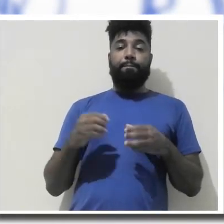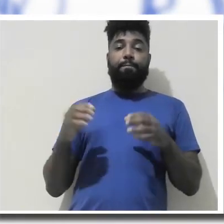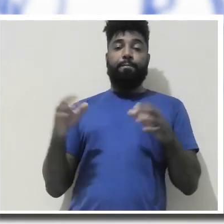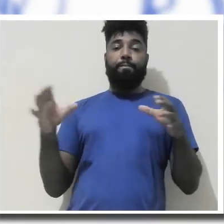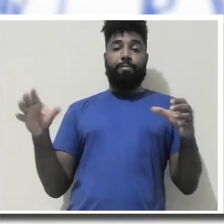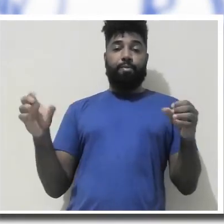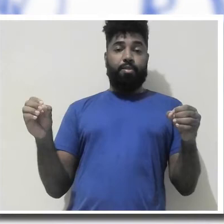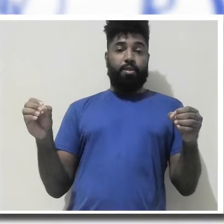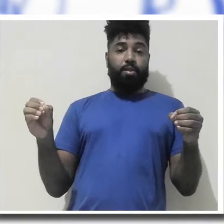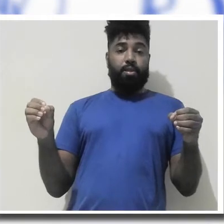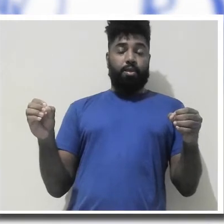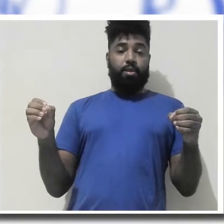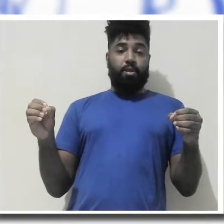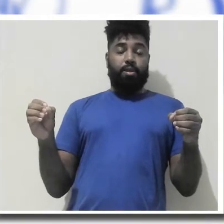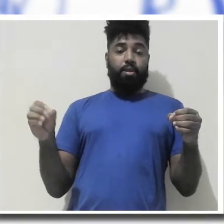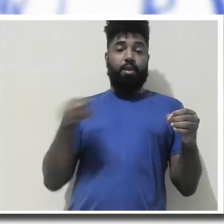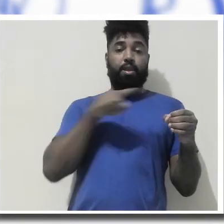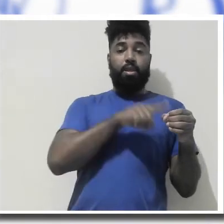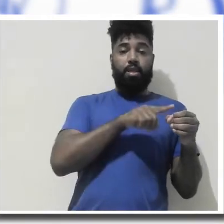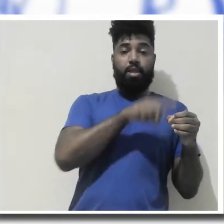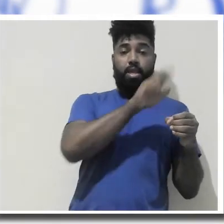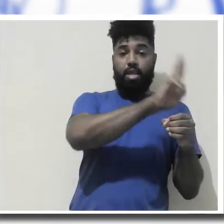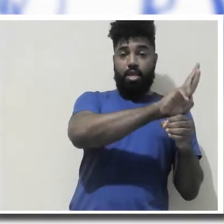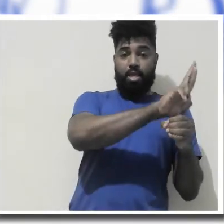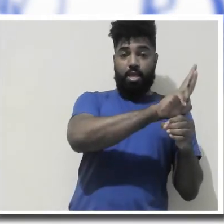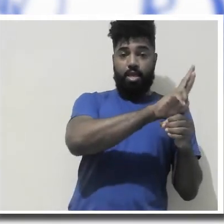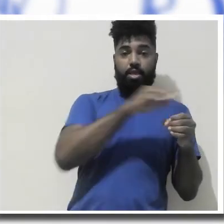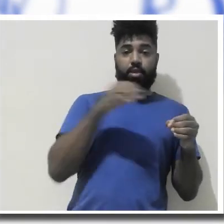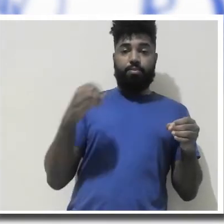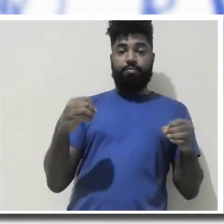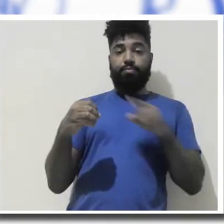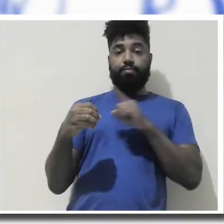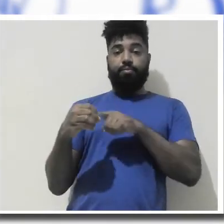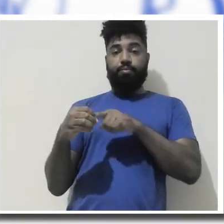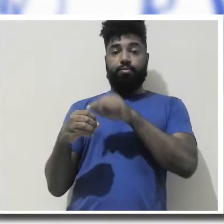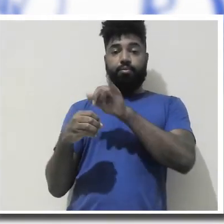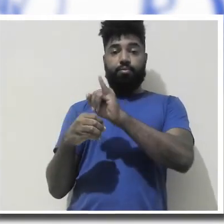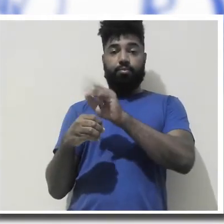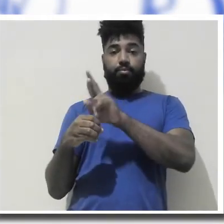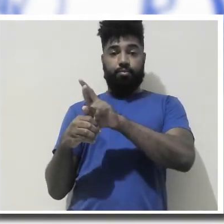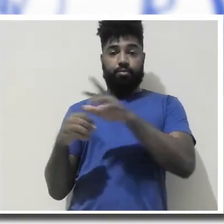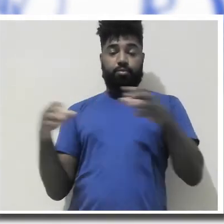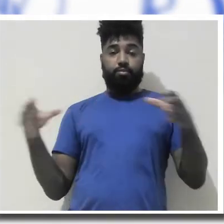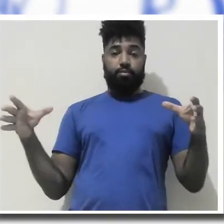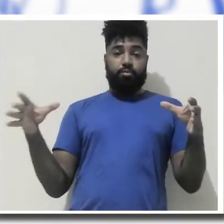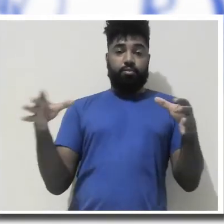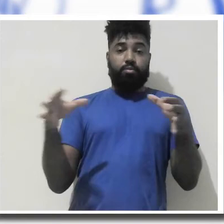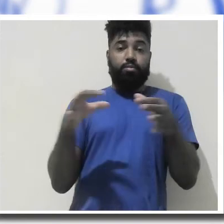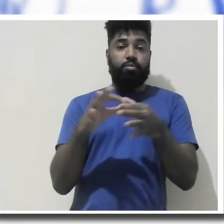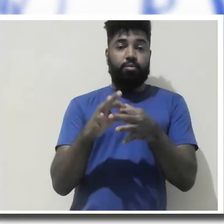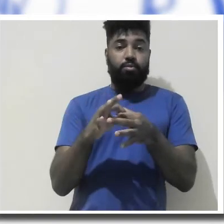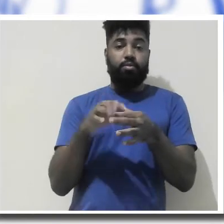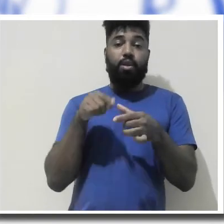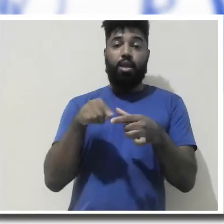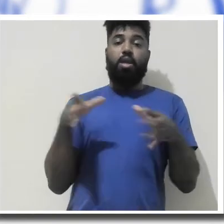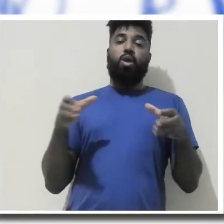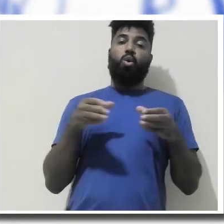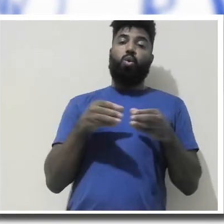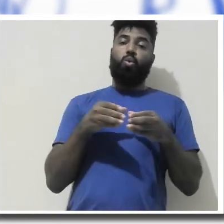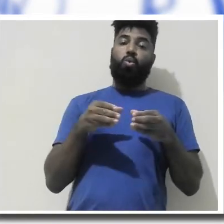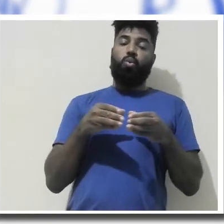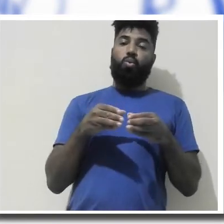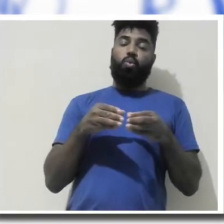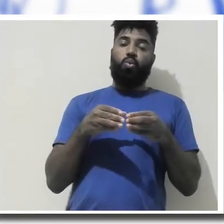dois conjuntos, racionais com irracionais, forma o conjunto dos